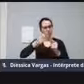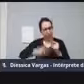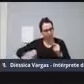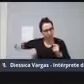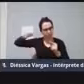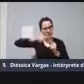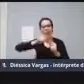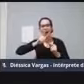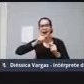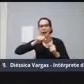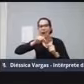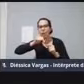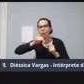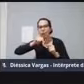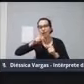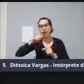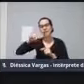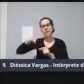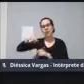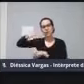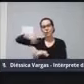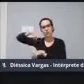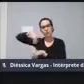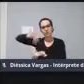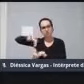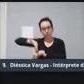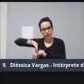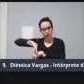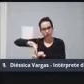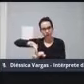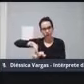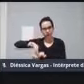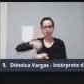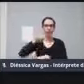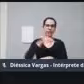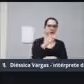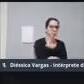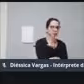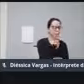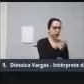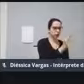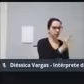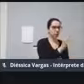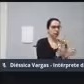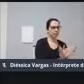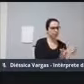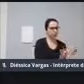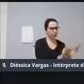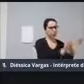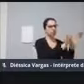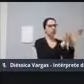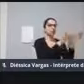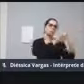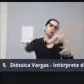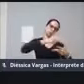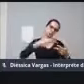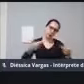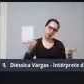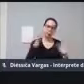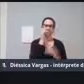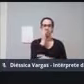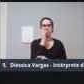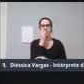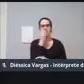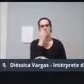correspondente do mosquito. No arbusto com flores, no local correspondente da borboleta. e por aí vai. Então, a atividade